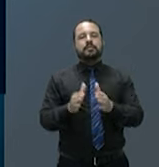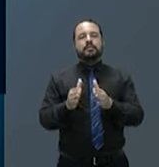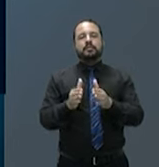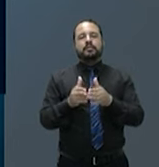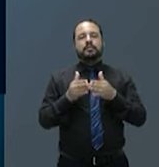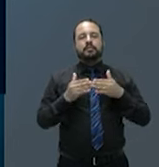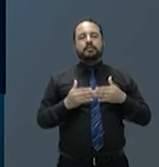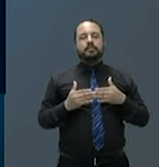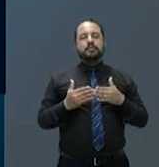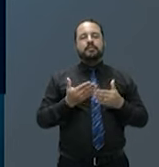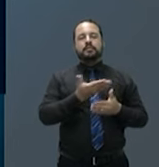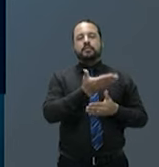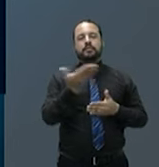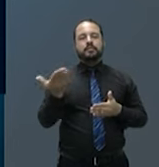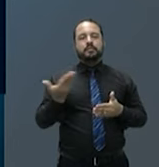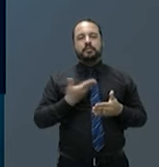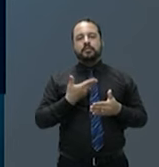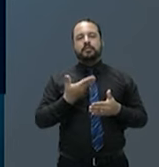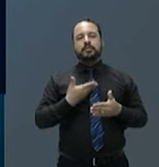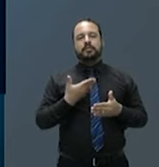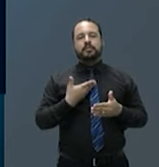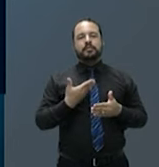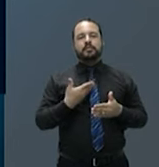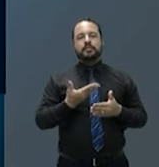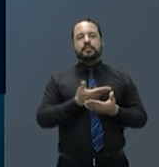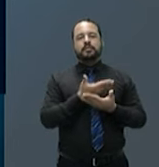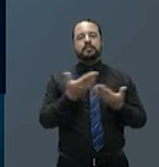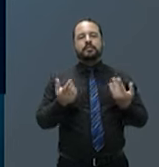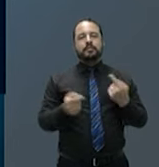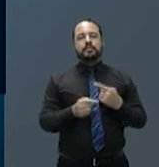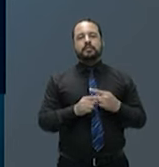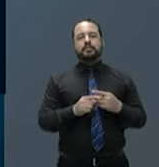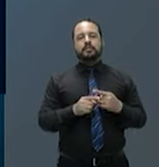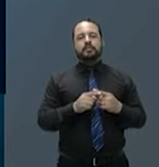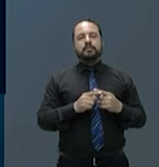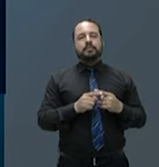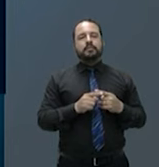excelência e aos colegas, se não o fizerem antes, para pedir vista.